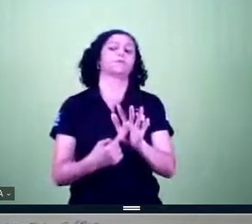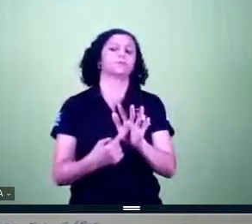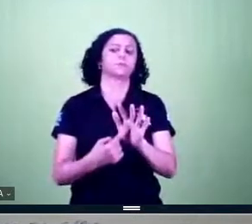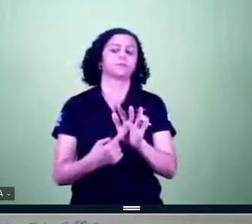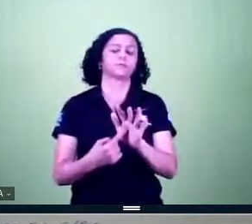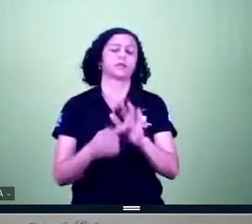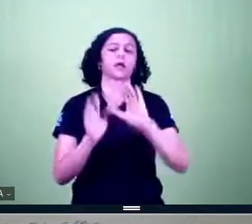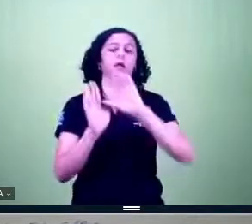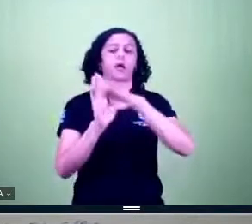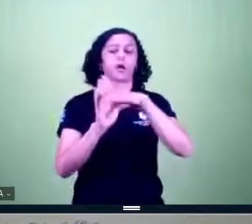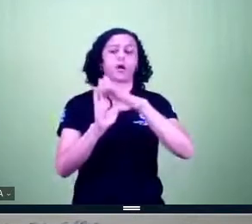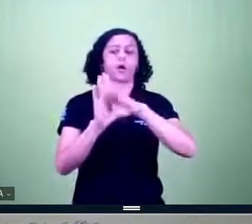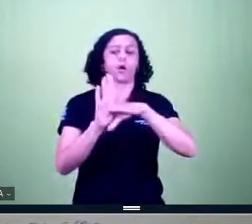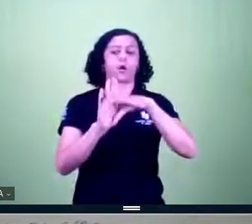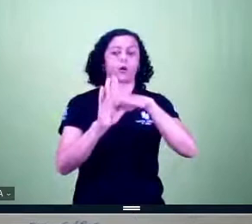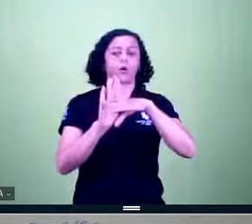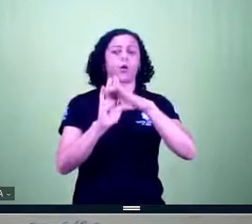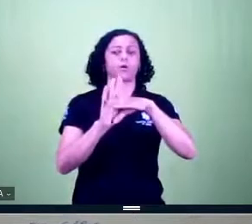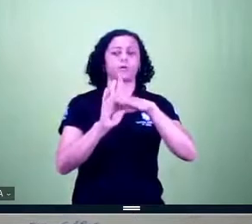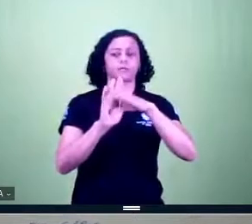de resistência